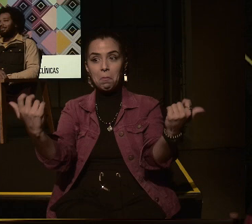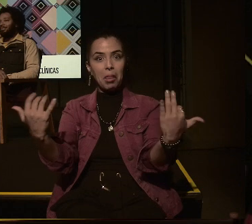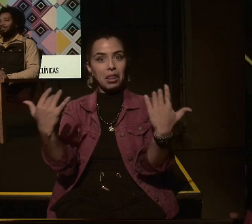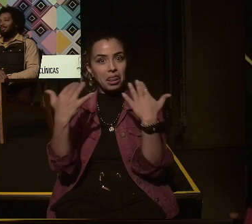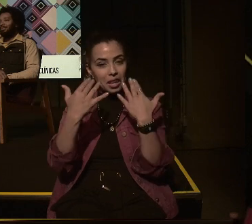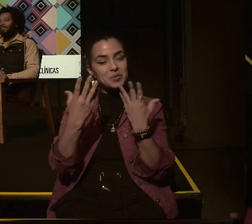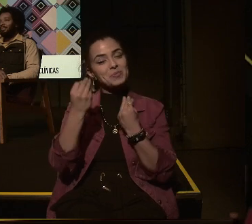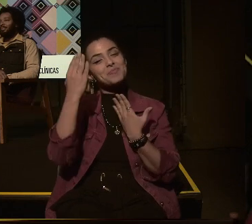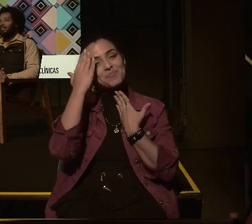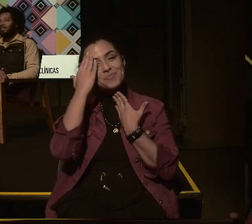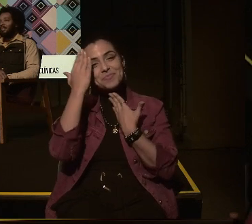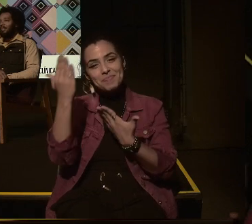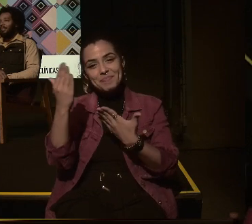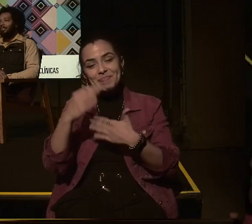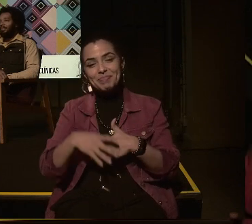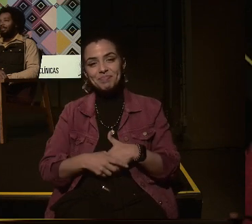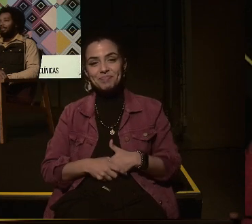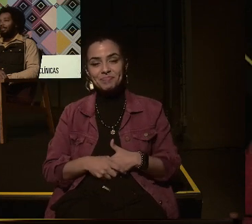muito obrigado.